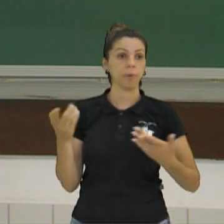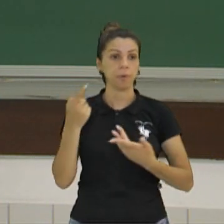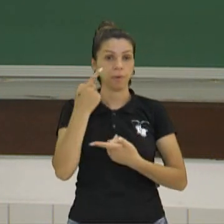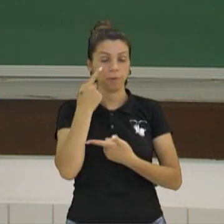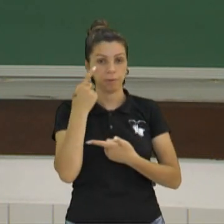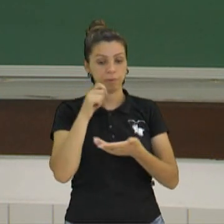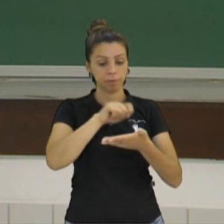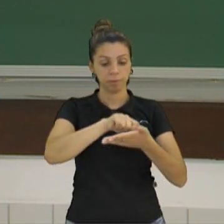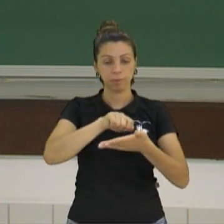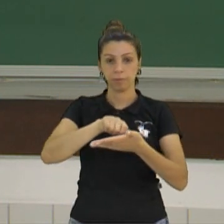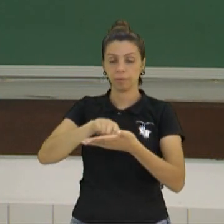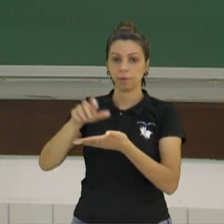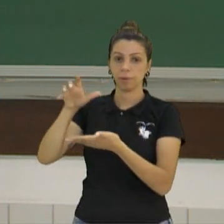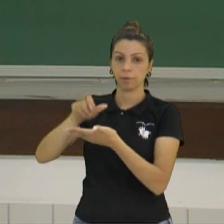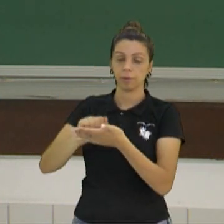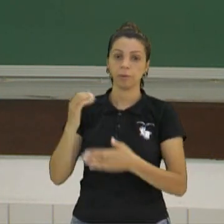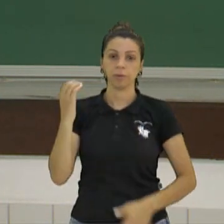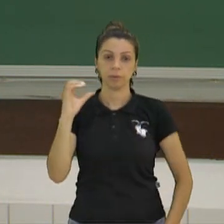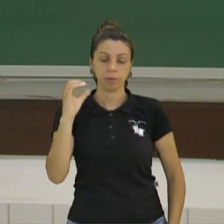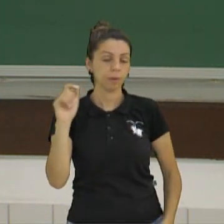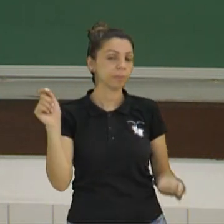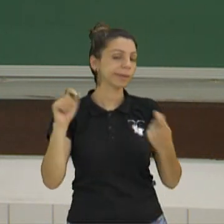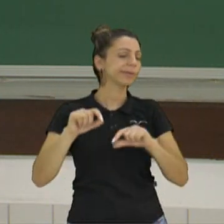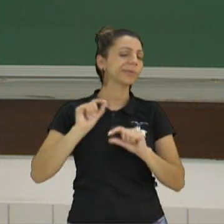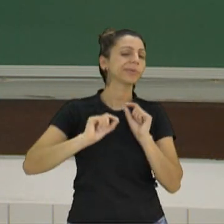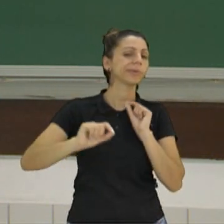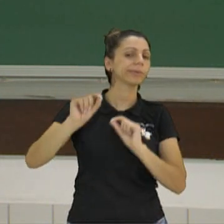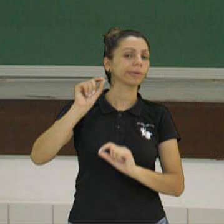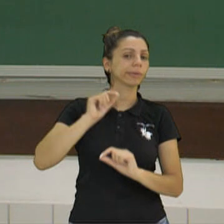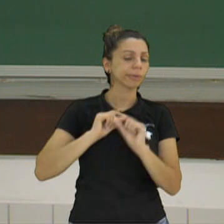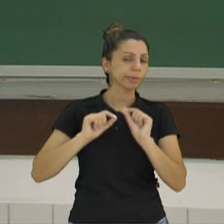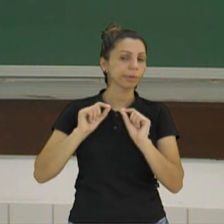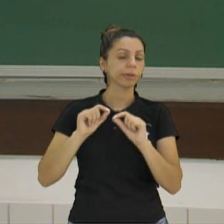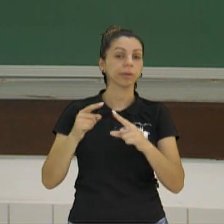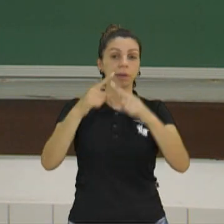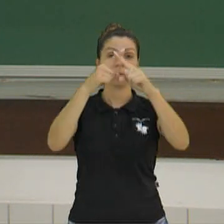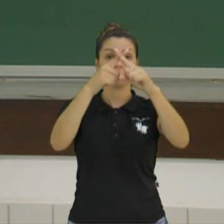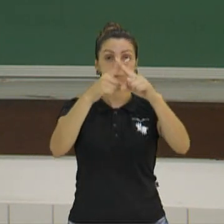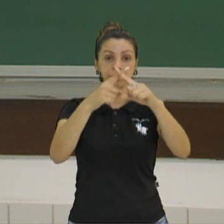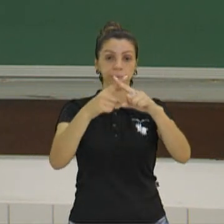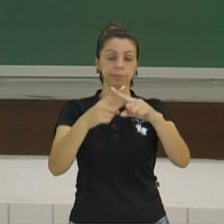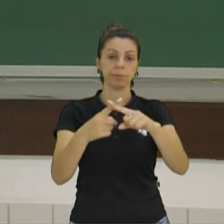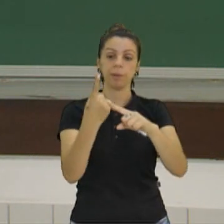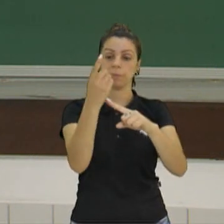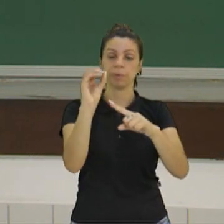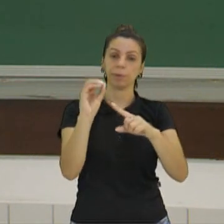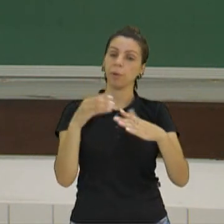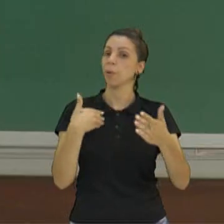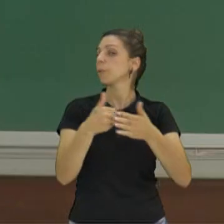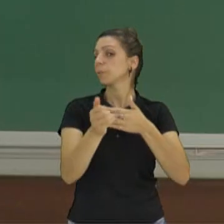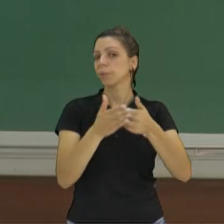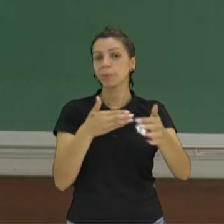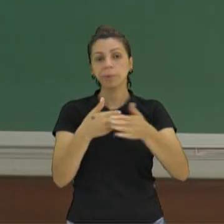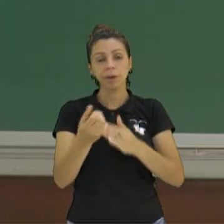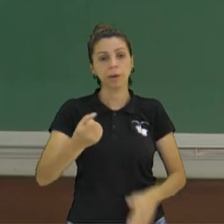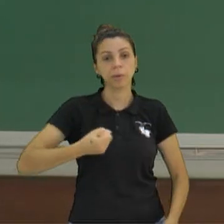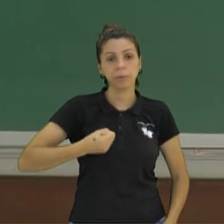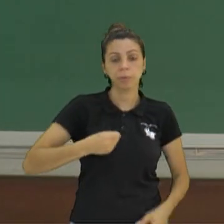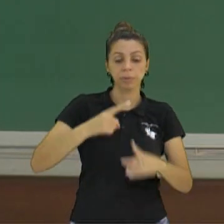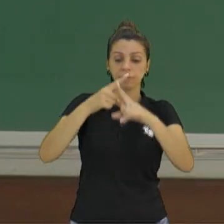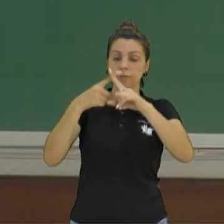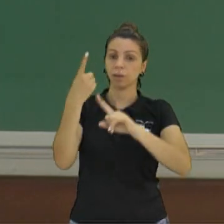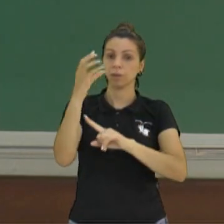Para escrever um número em notação científica, devemos considerar que, ao multiplicar por 10, qualquer número multiplicado por 10, ele